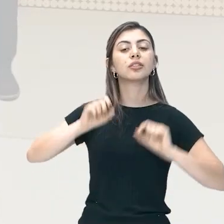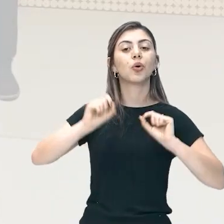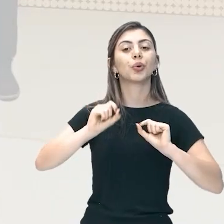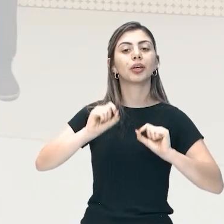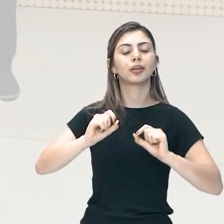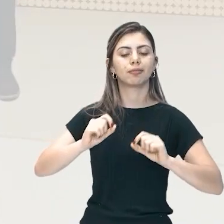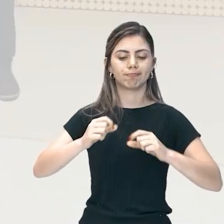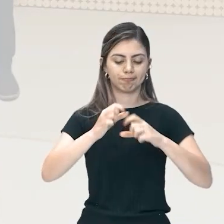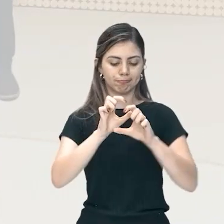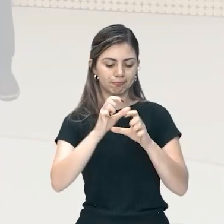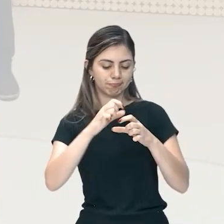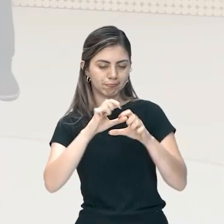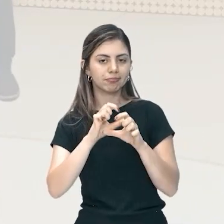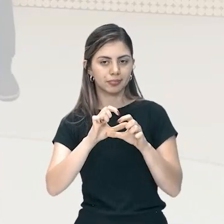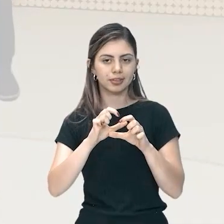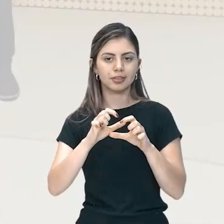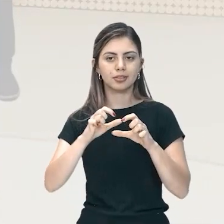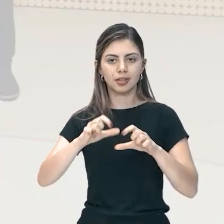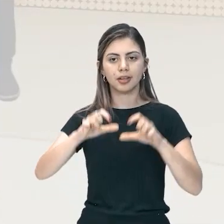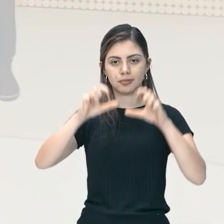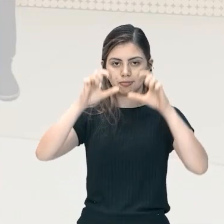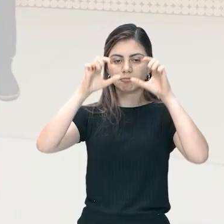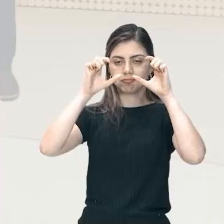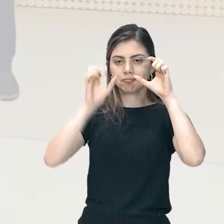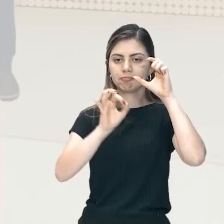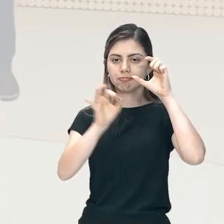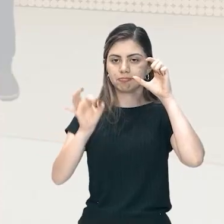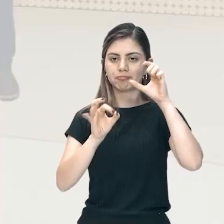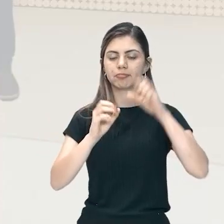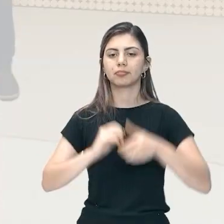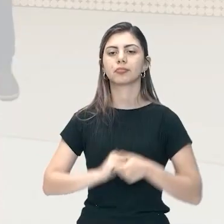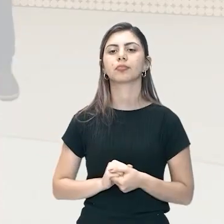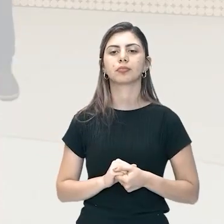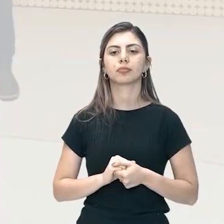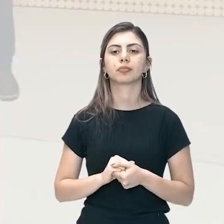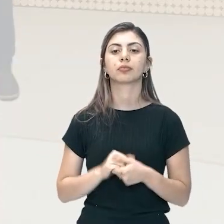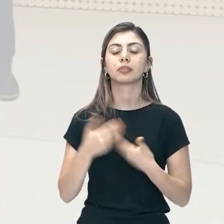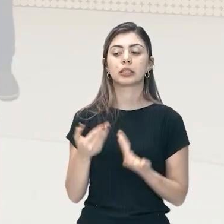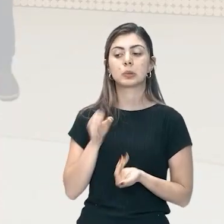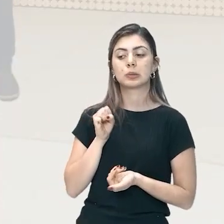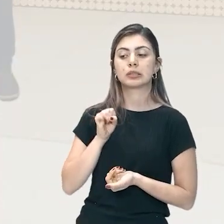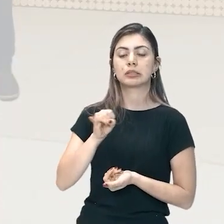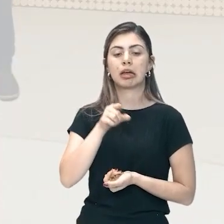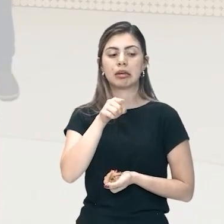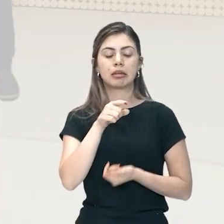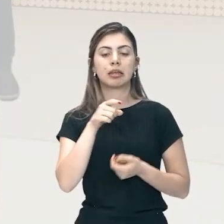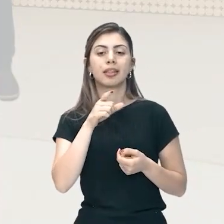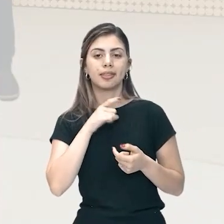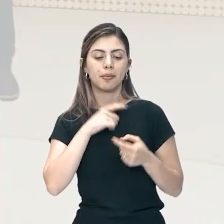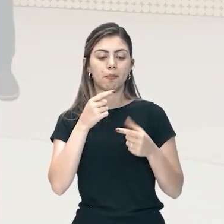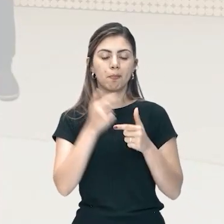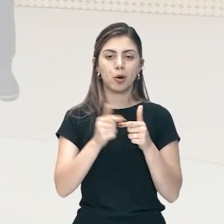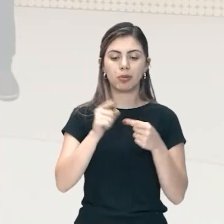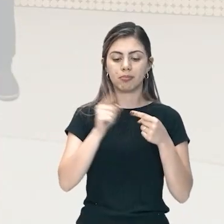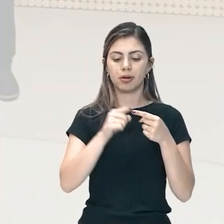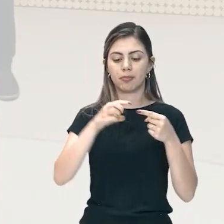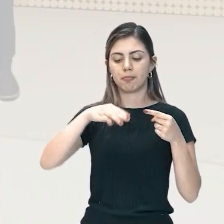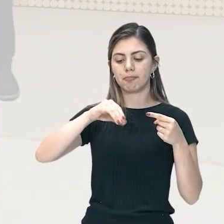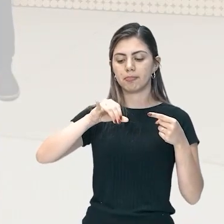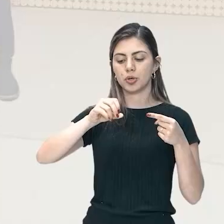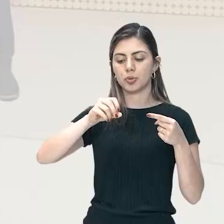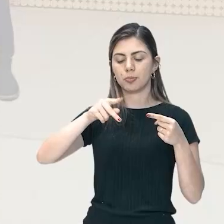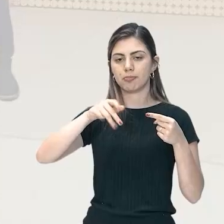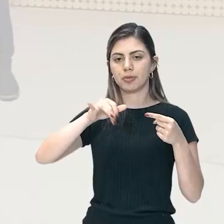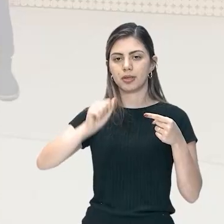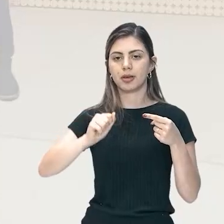lente que vai ficar aí na frente desses raios de luz. Se a pessoa tiver miopia, ela deve utilizar uma